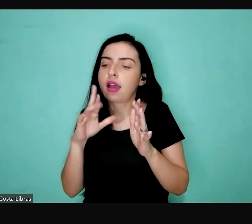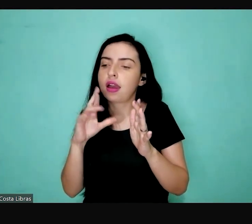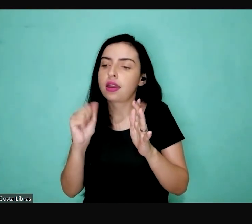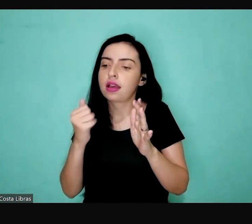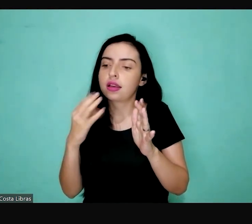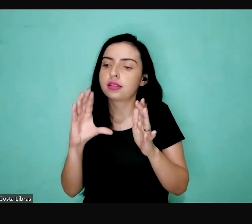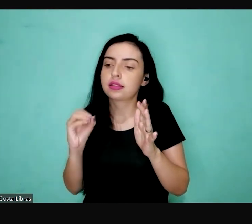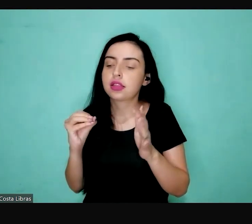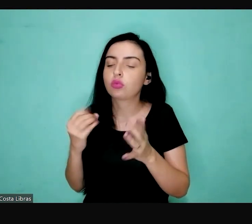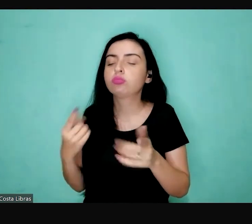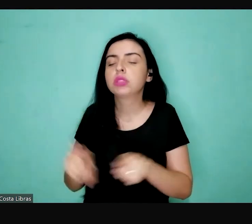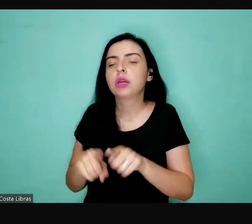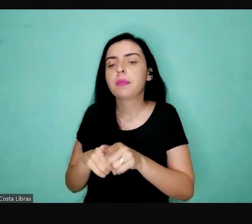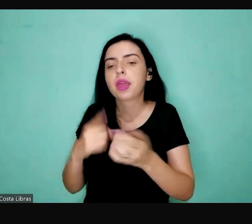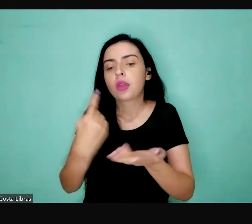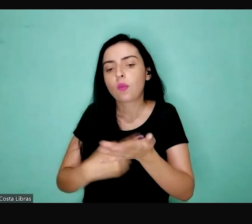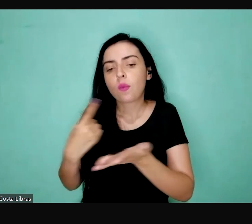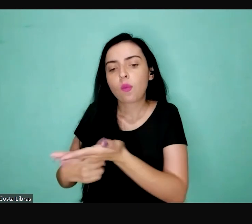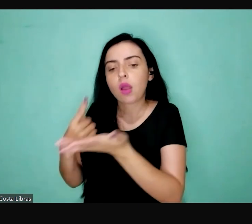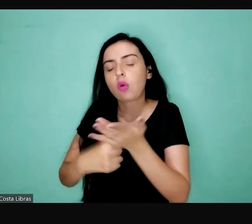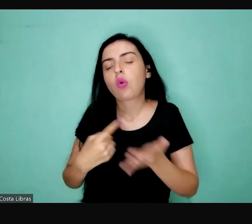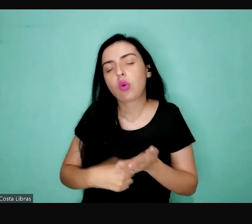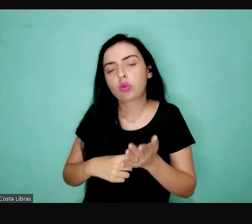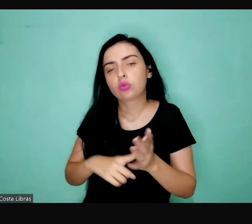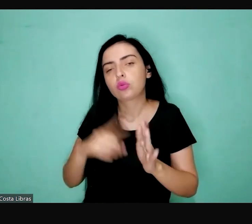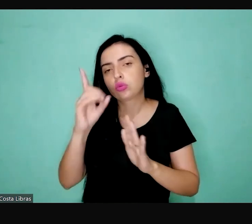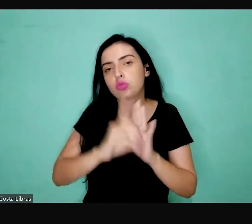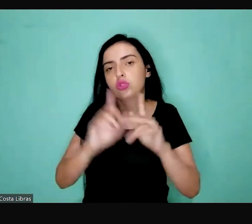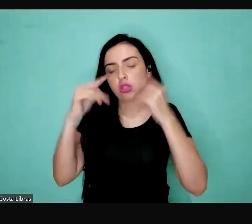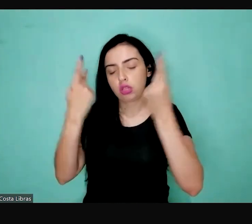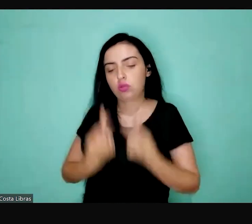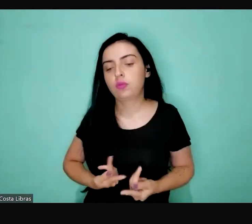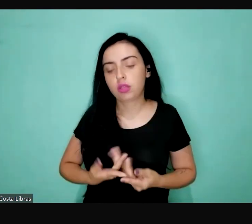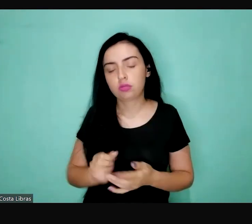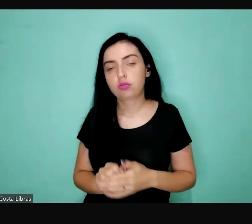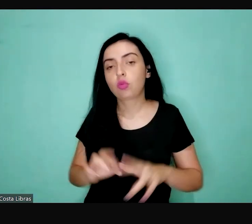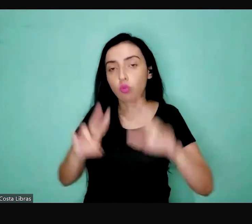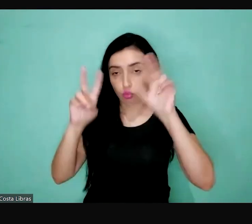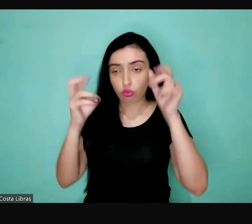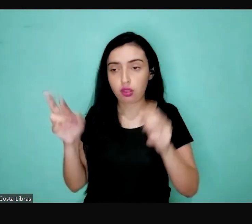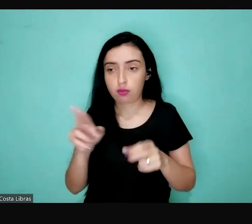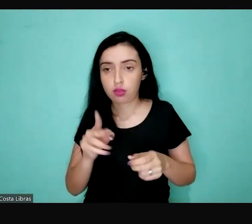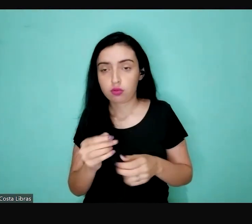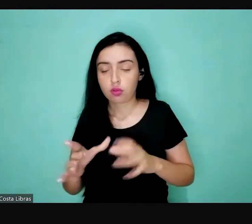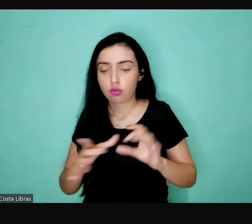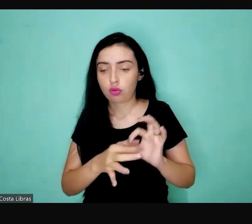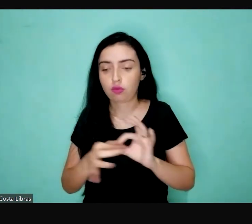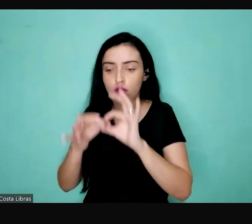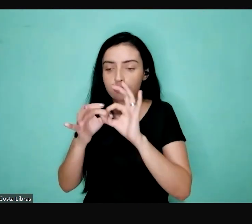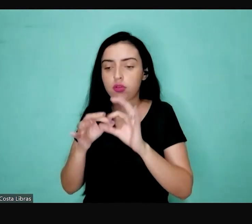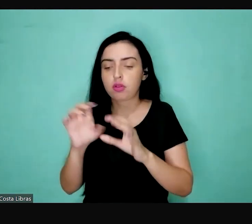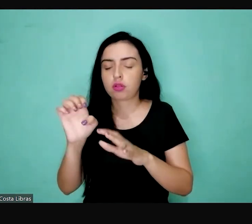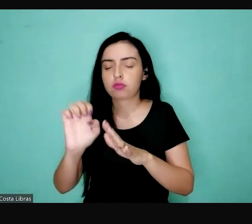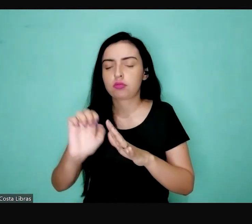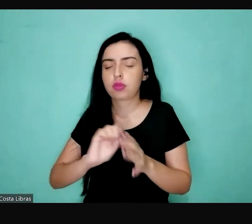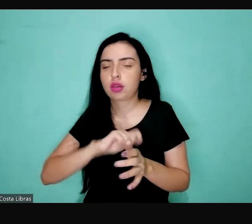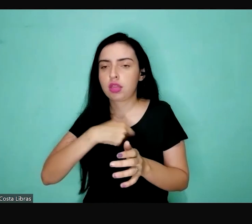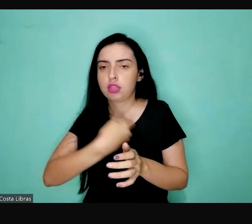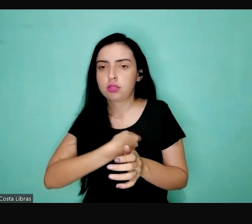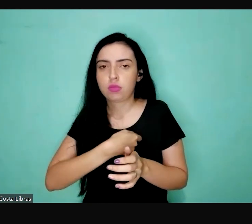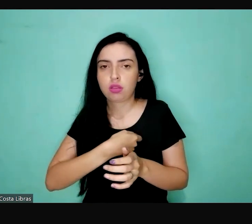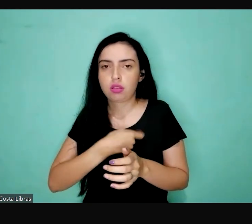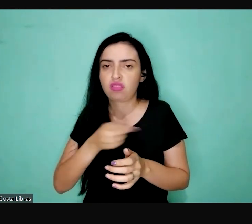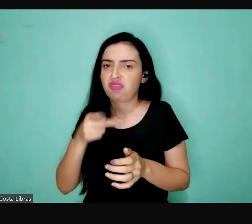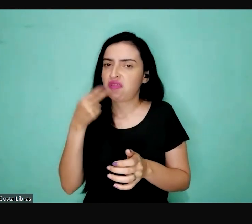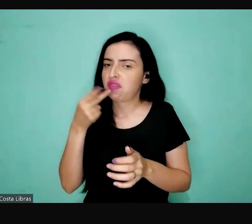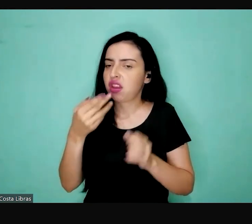acordos internacionais sobre essas mesmas matérias que vinculam a Espanha. Não fala da jurisprudência